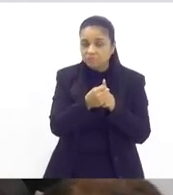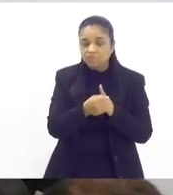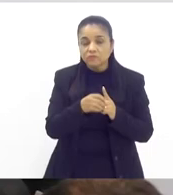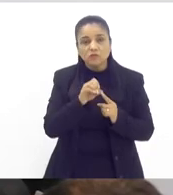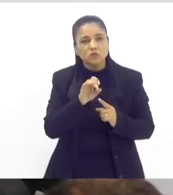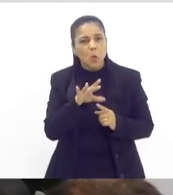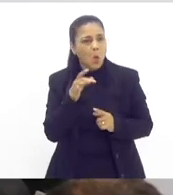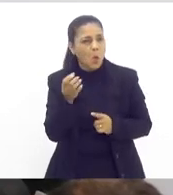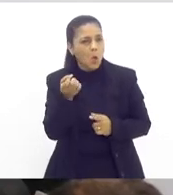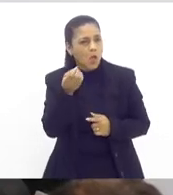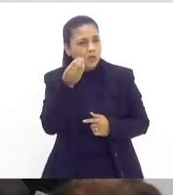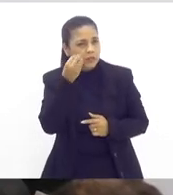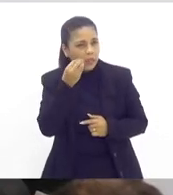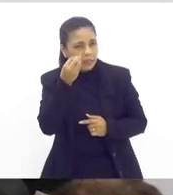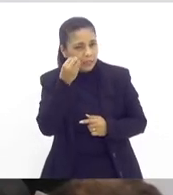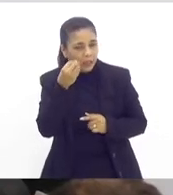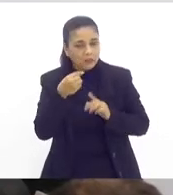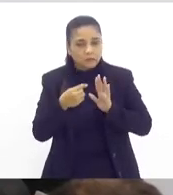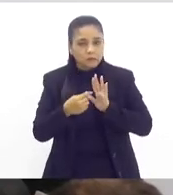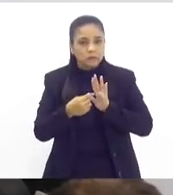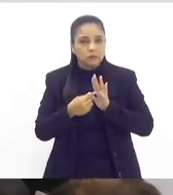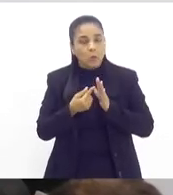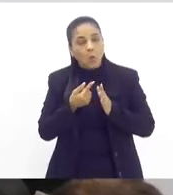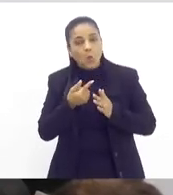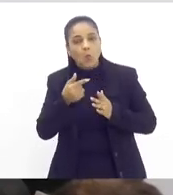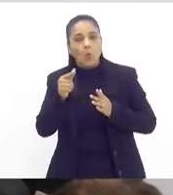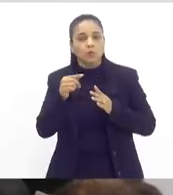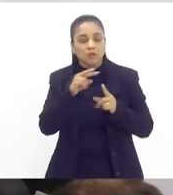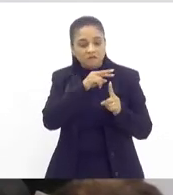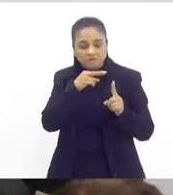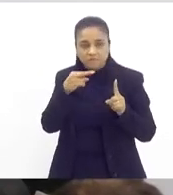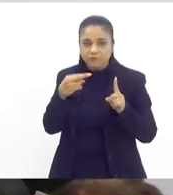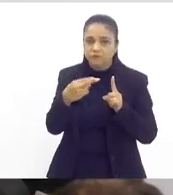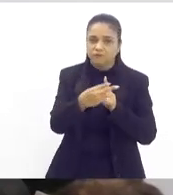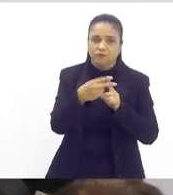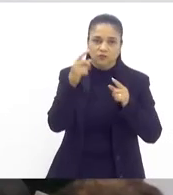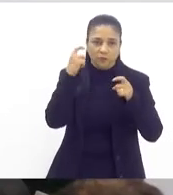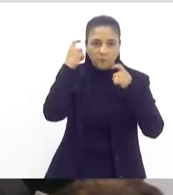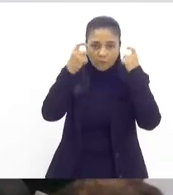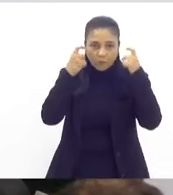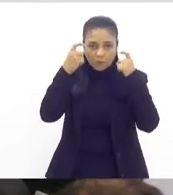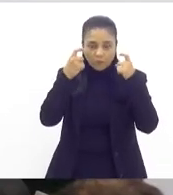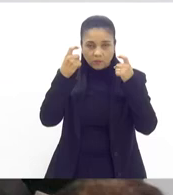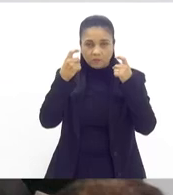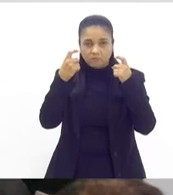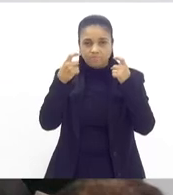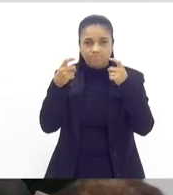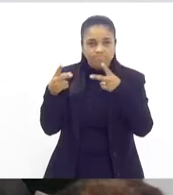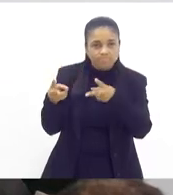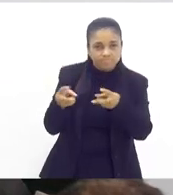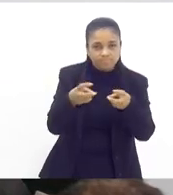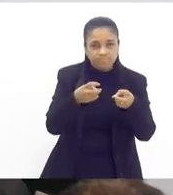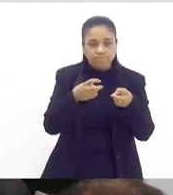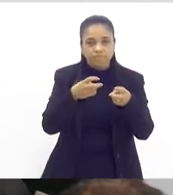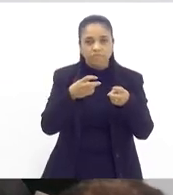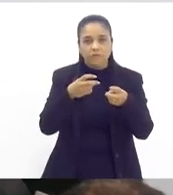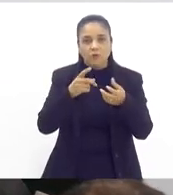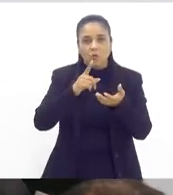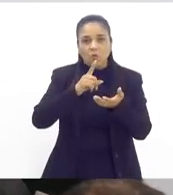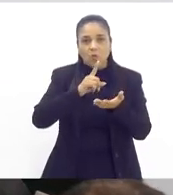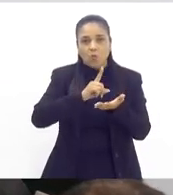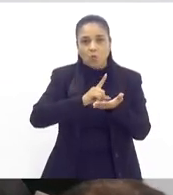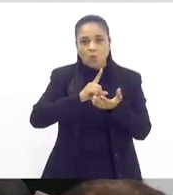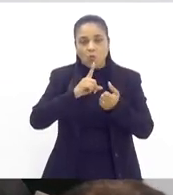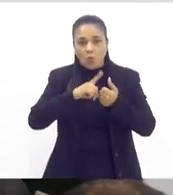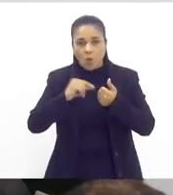tentando trazer um outro ponto que nos preocupa, se você olhar o artigo